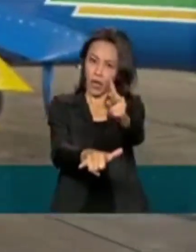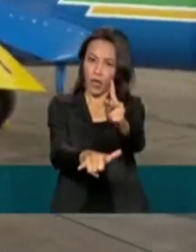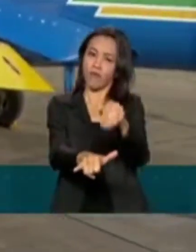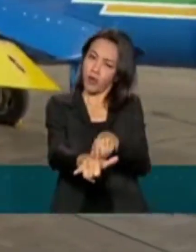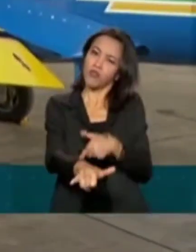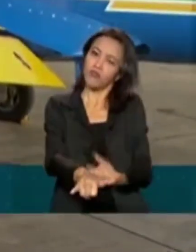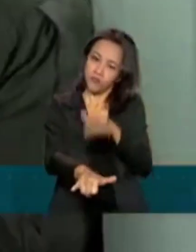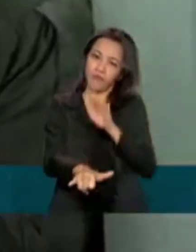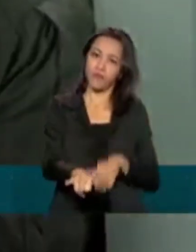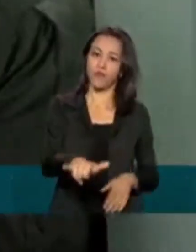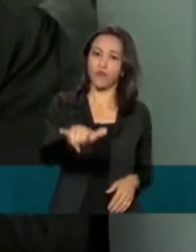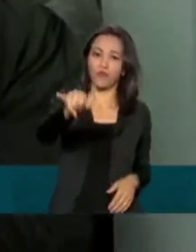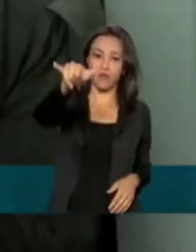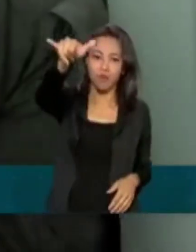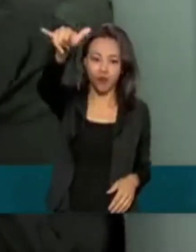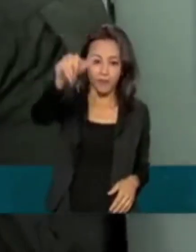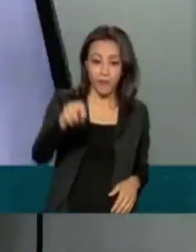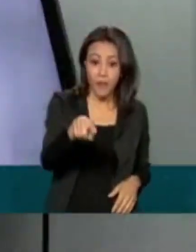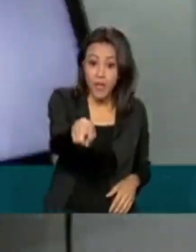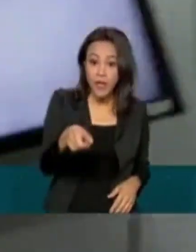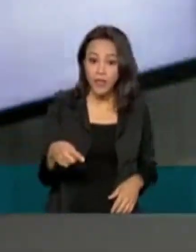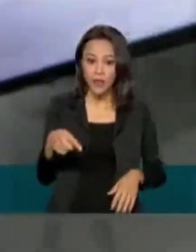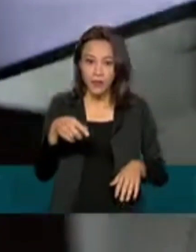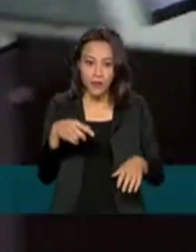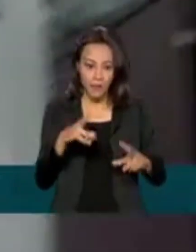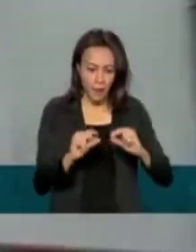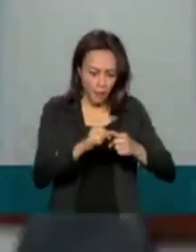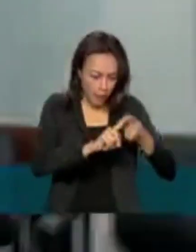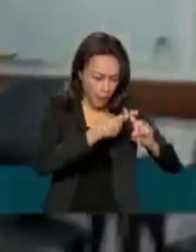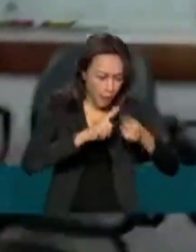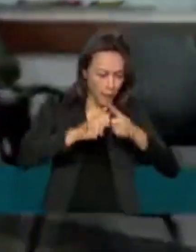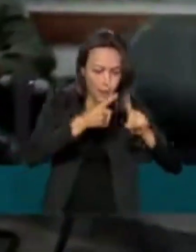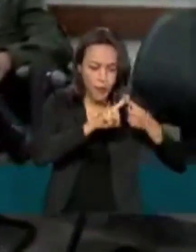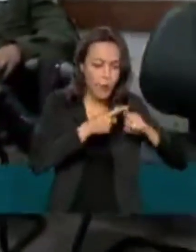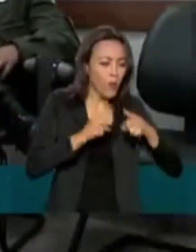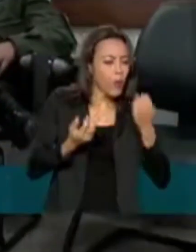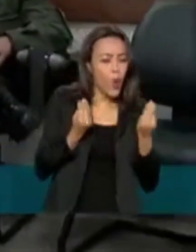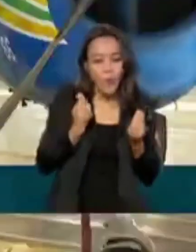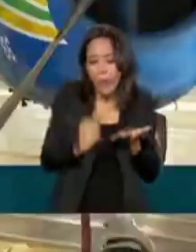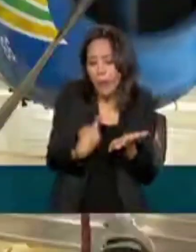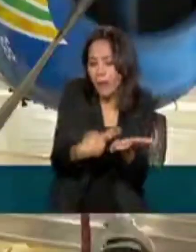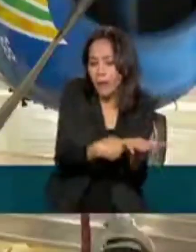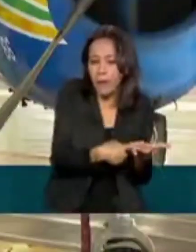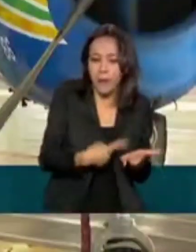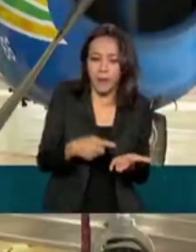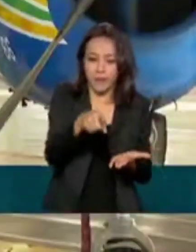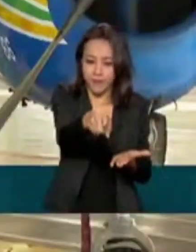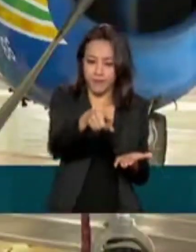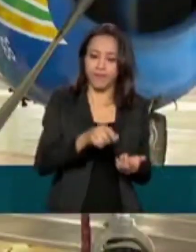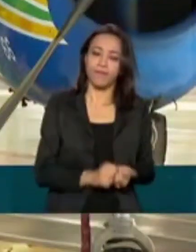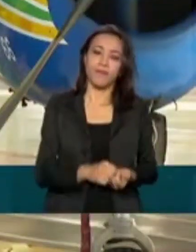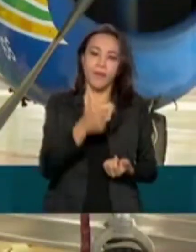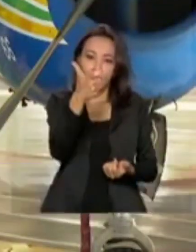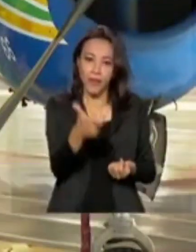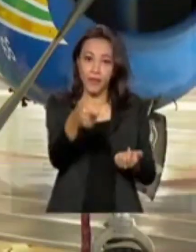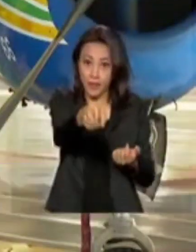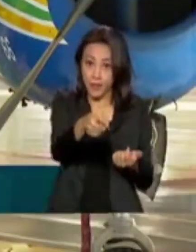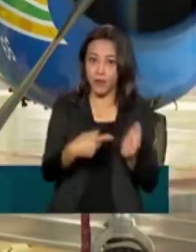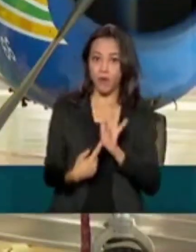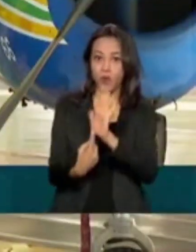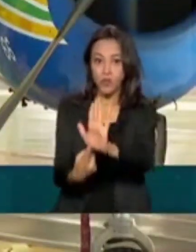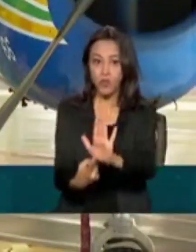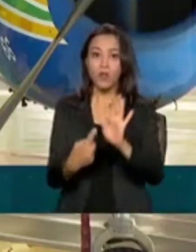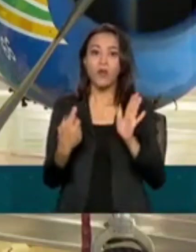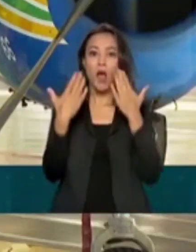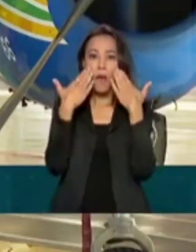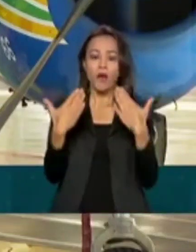máquina pronta, em solo os pilotos repassam passo a passo as manobras. O momento da demonstração ele é